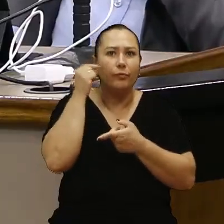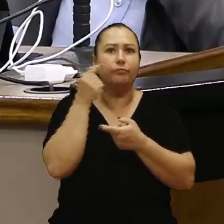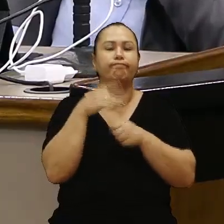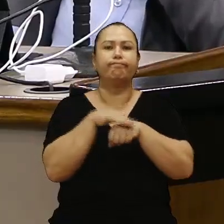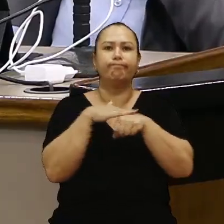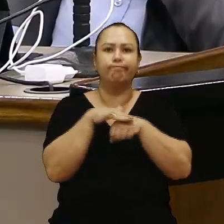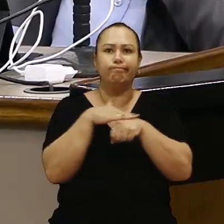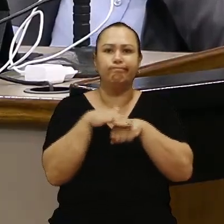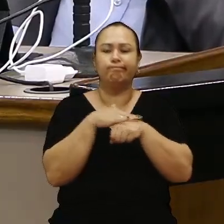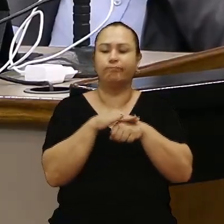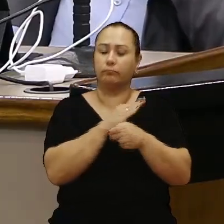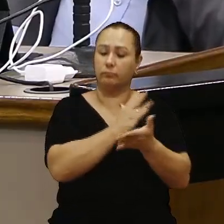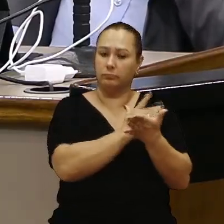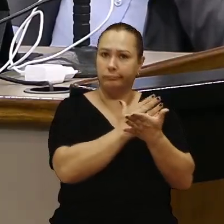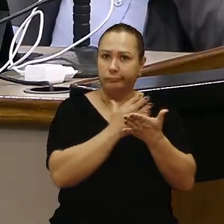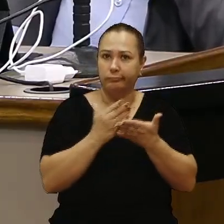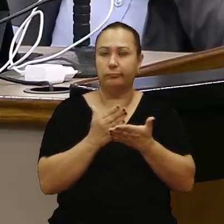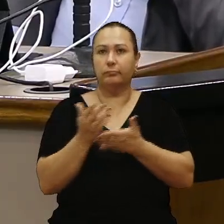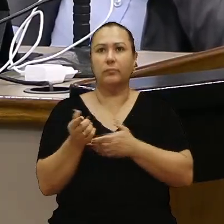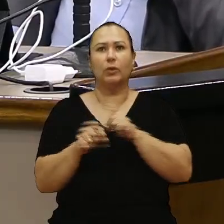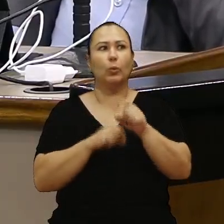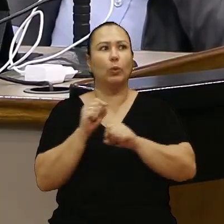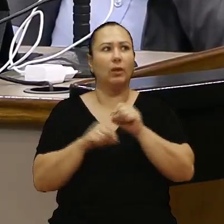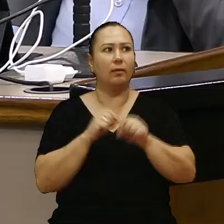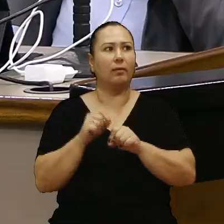gente, é uma falta, né?